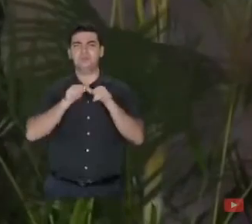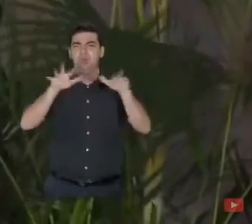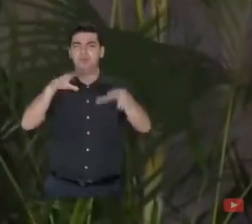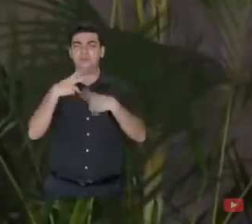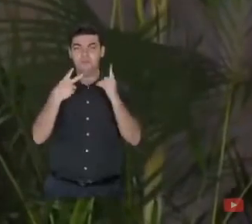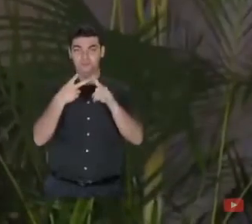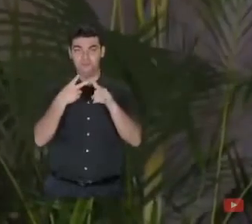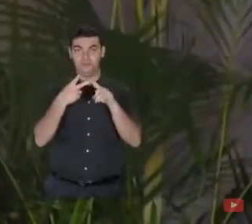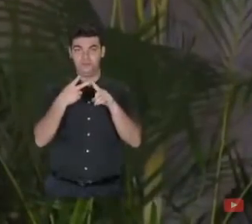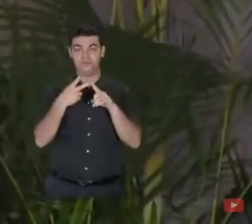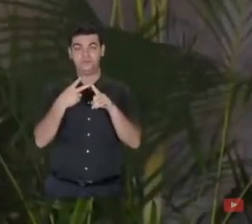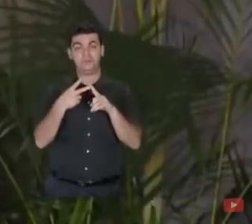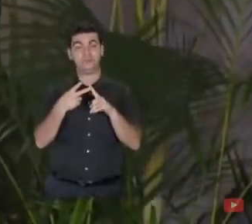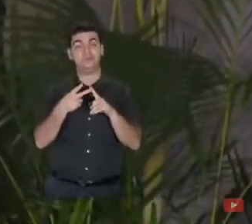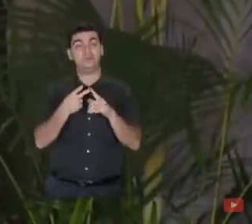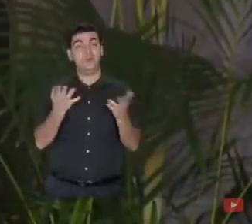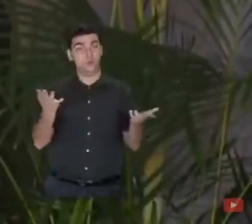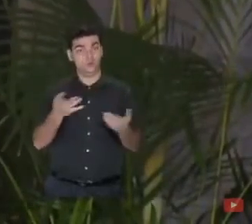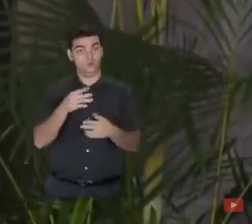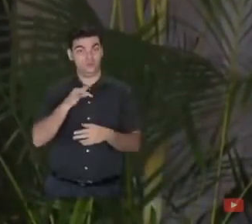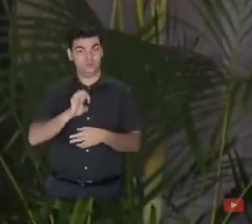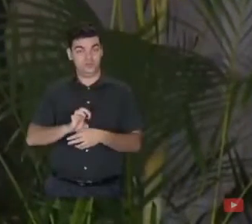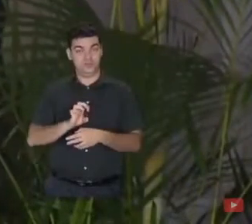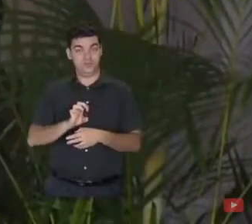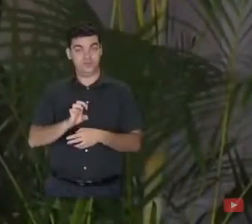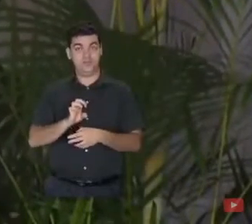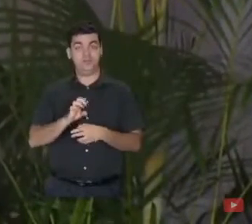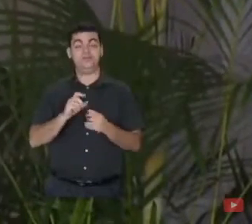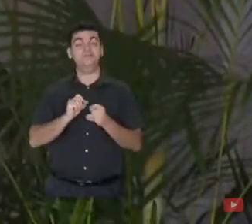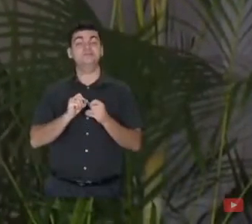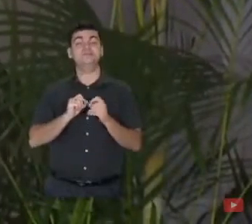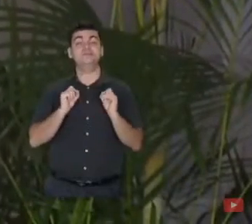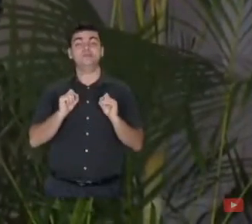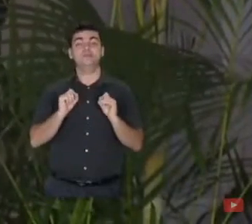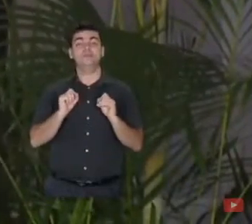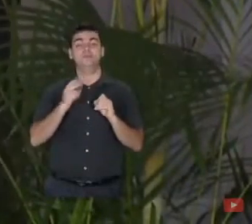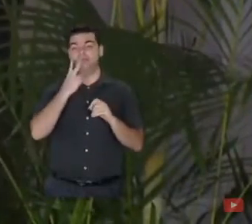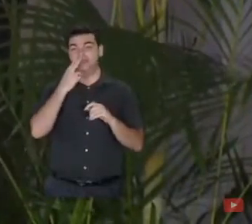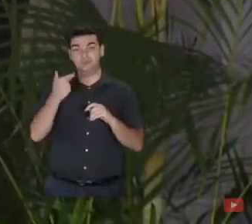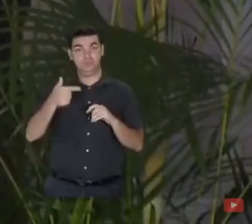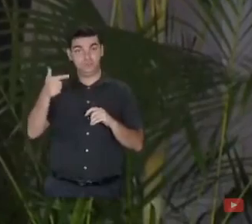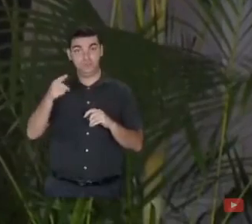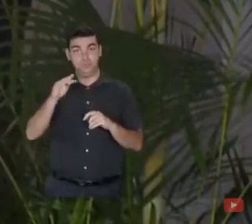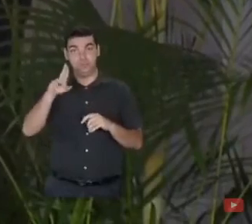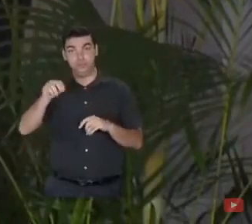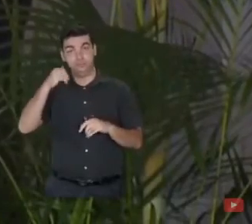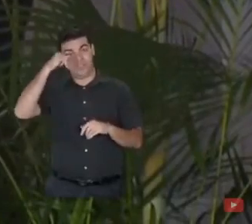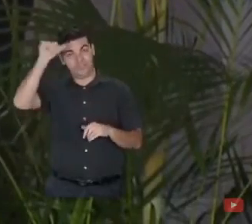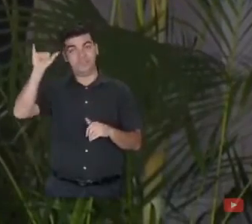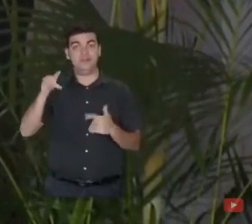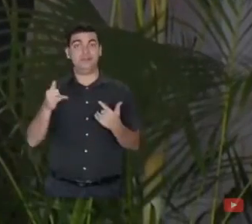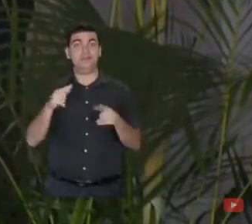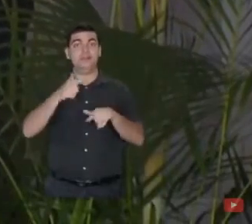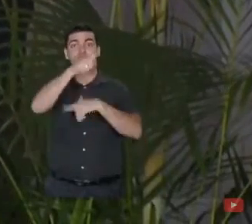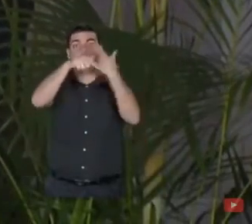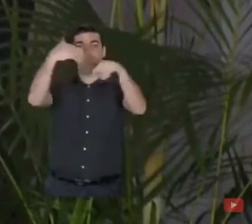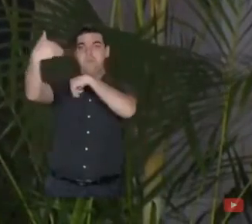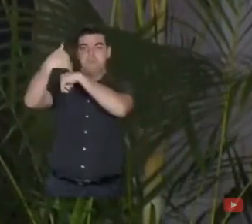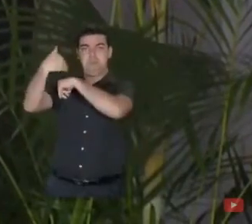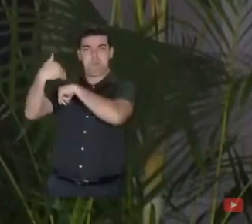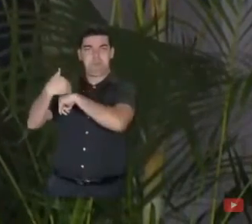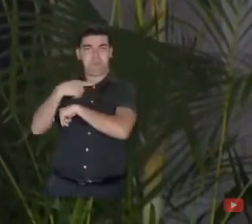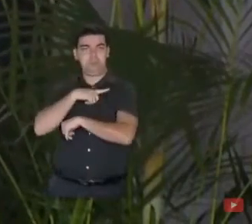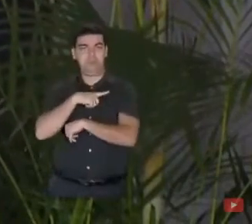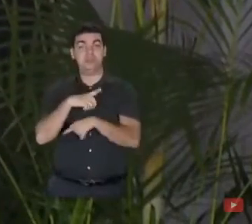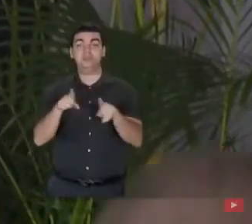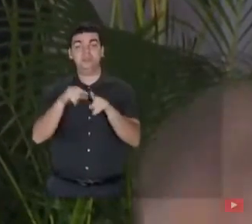segunda pergunta que eu queria saber é quais as medidas que o tribunal vai tomar para o segundo turno, a fim de evitar que novos ataques como esses